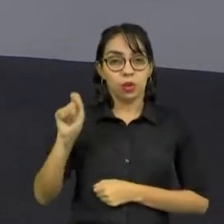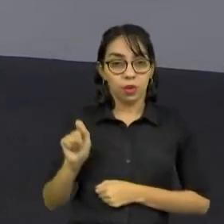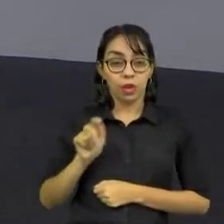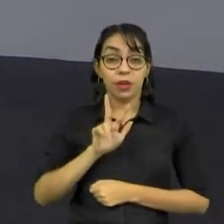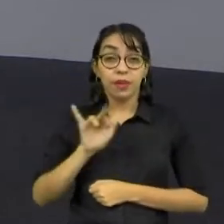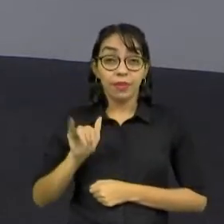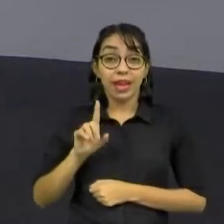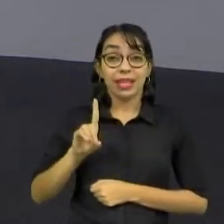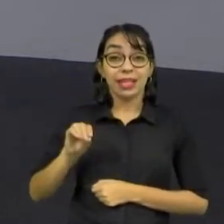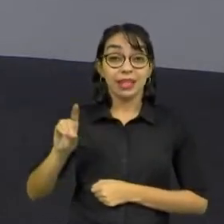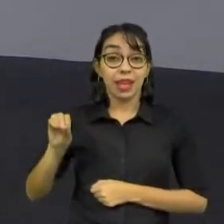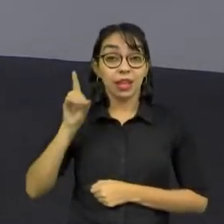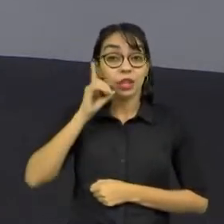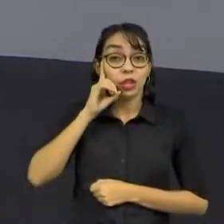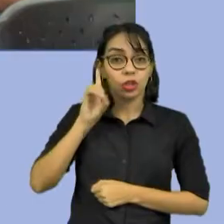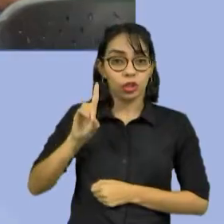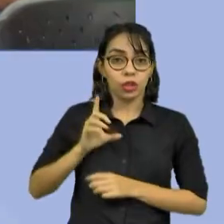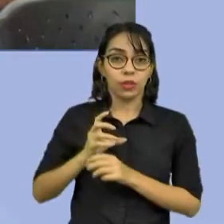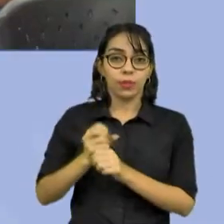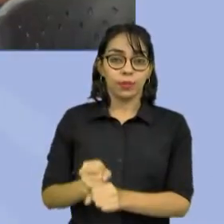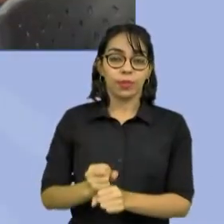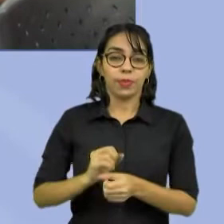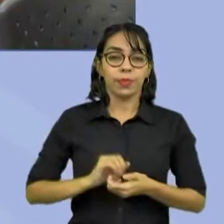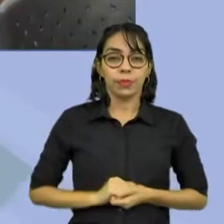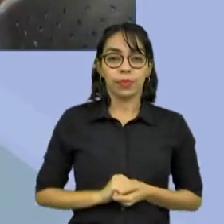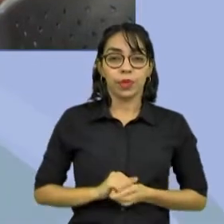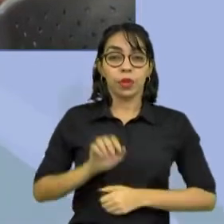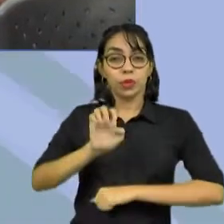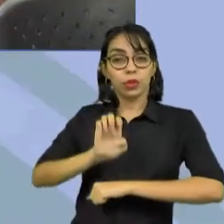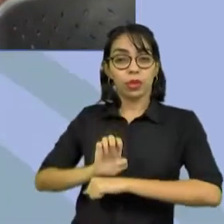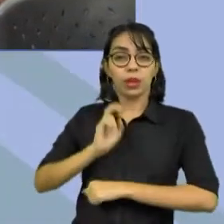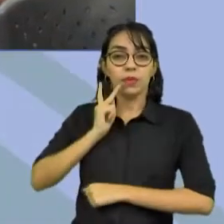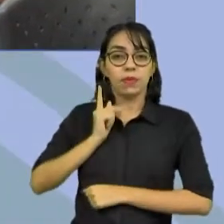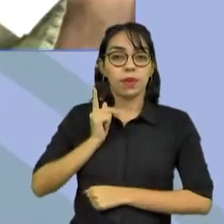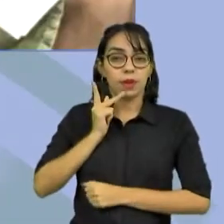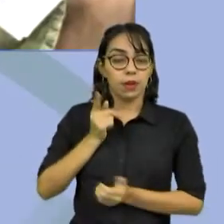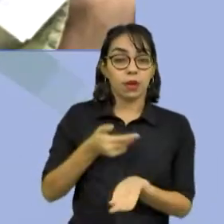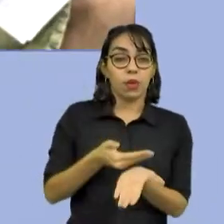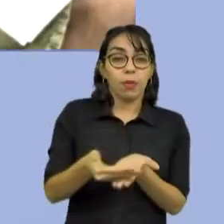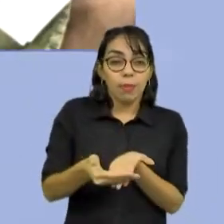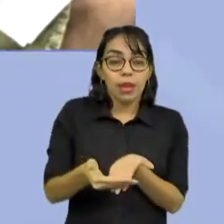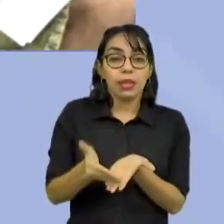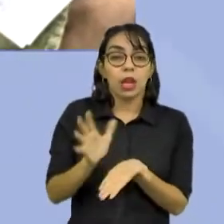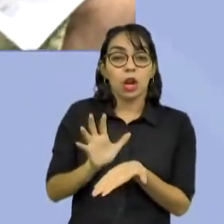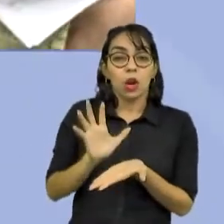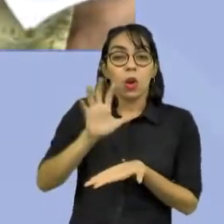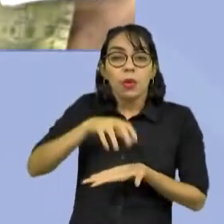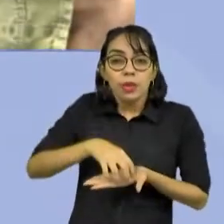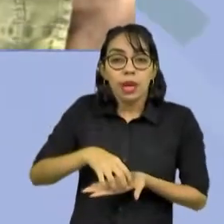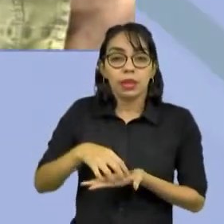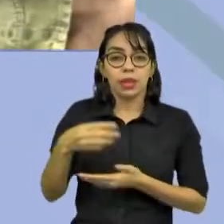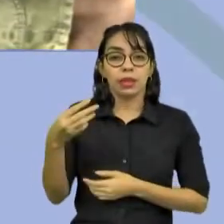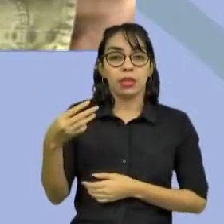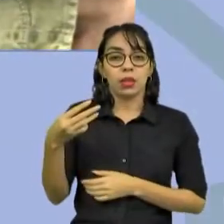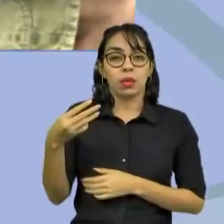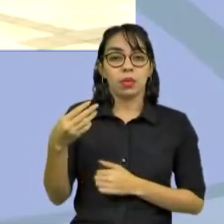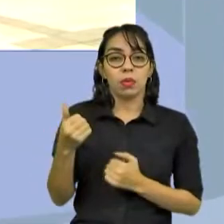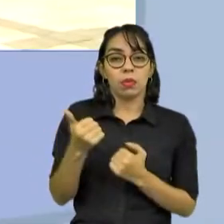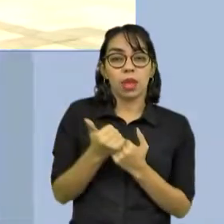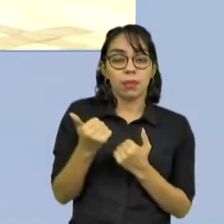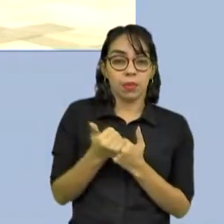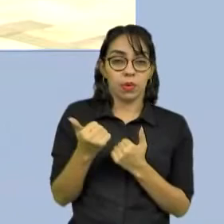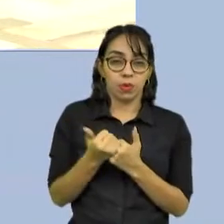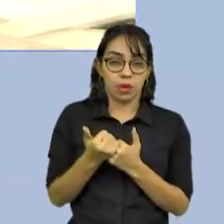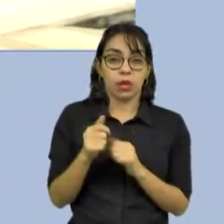nesta sexta-feira. E o Ceará inicia as contratações temporárias para atender a demanda da alta estação de